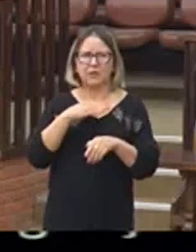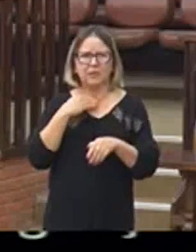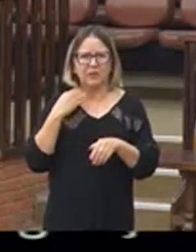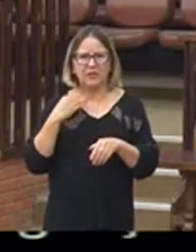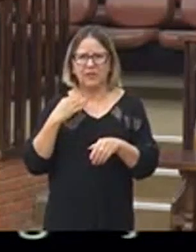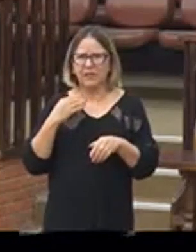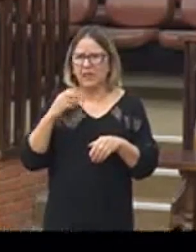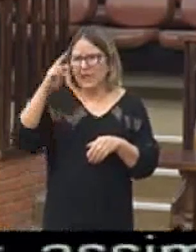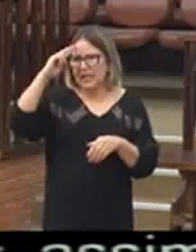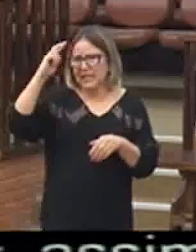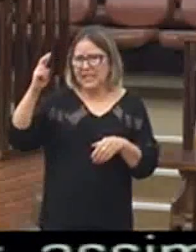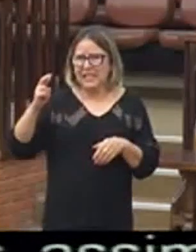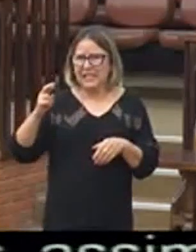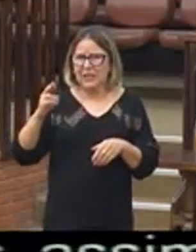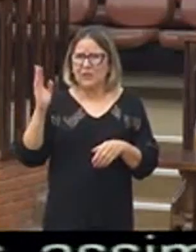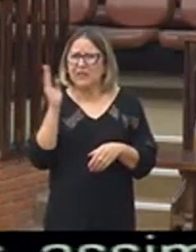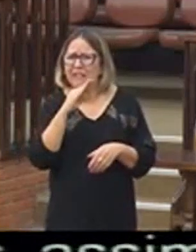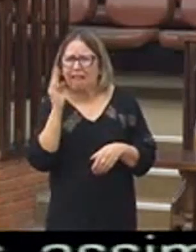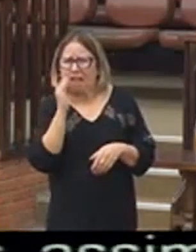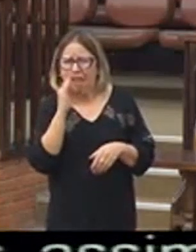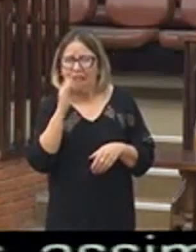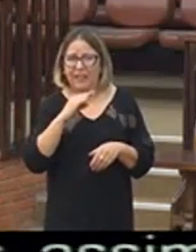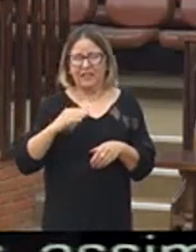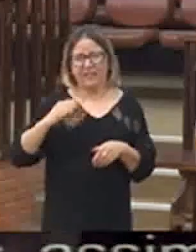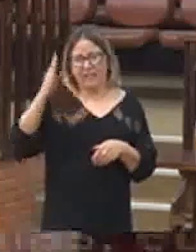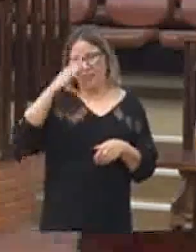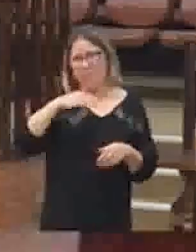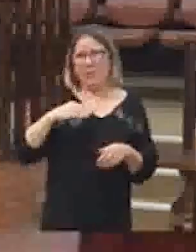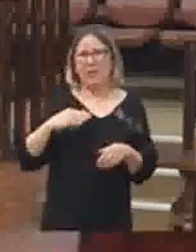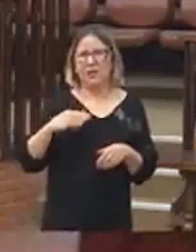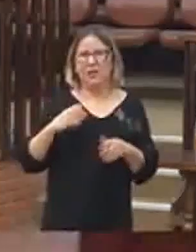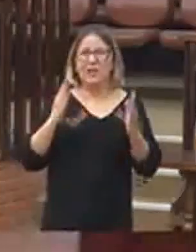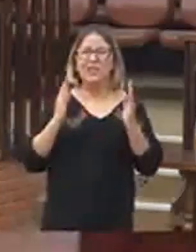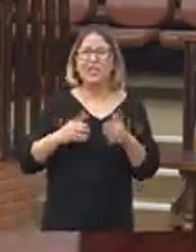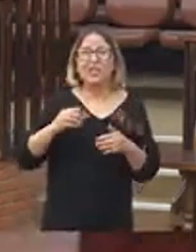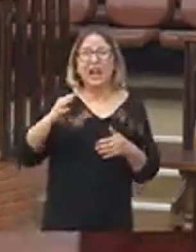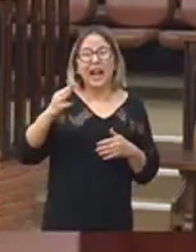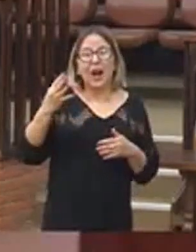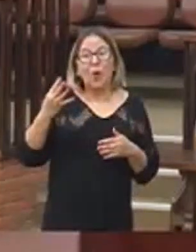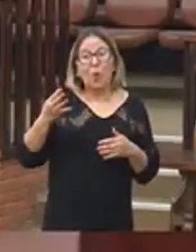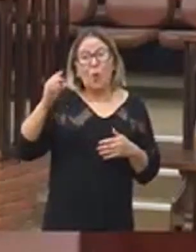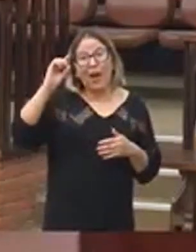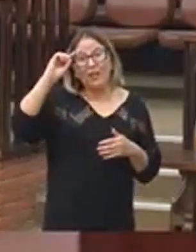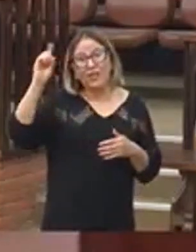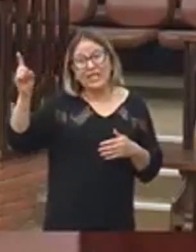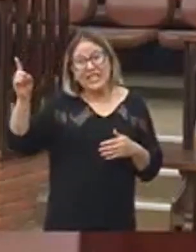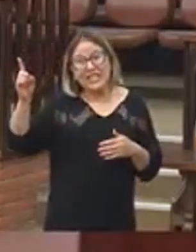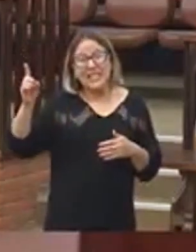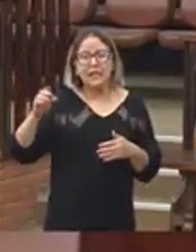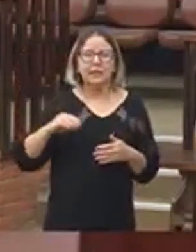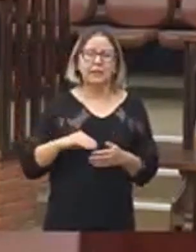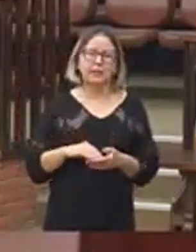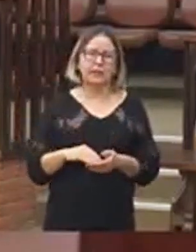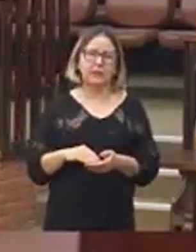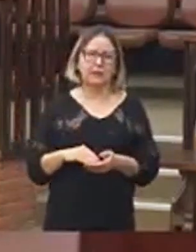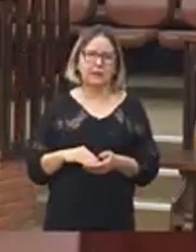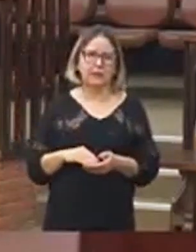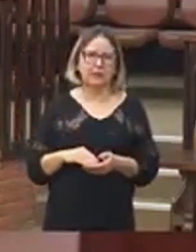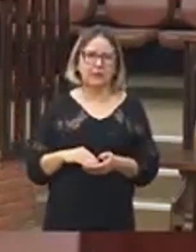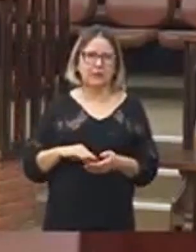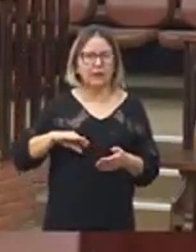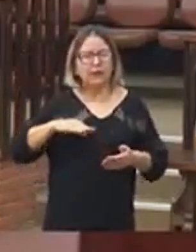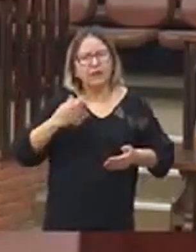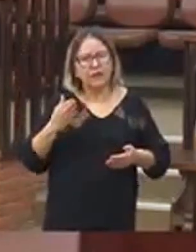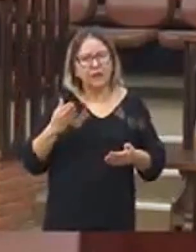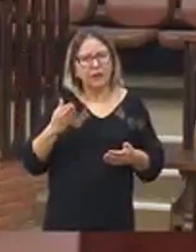já é de 4 dias. Eu pergunto para vocês aí, Marta cria? É a